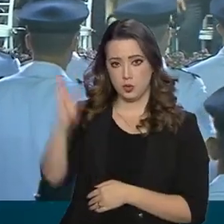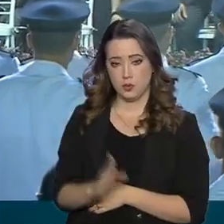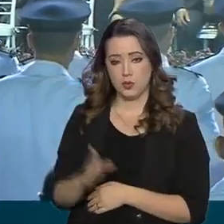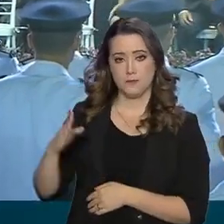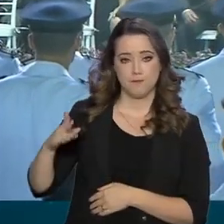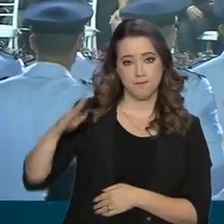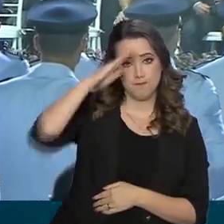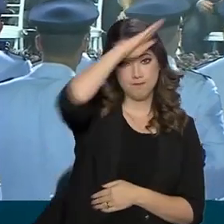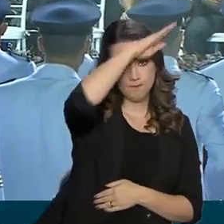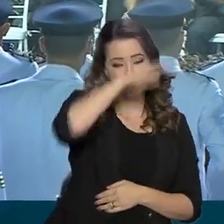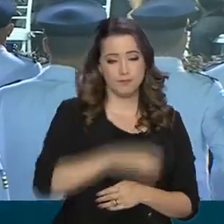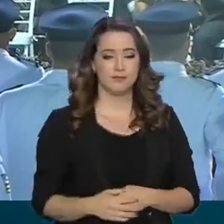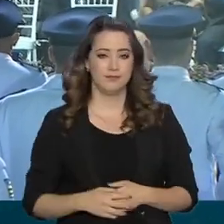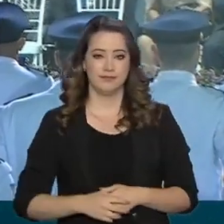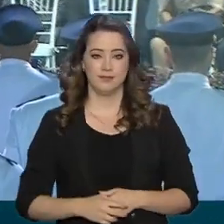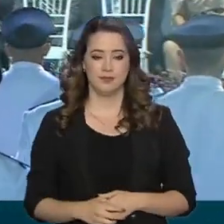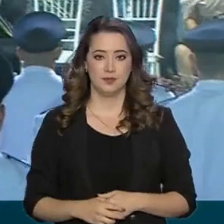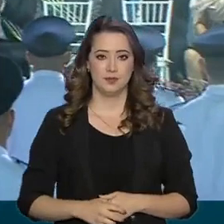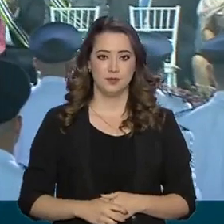Bolsonaro.